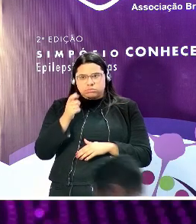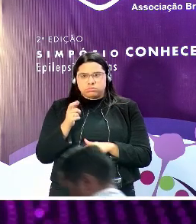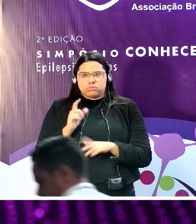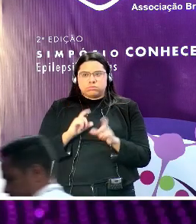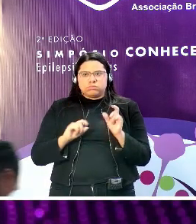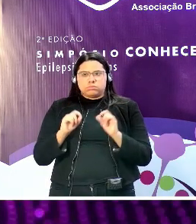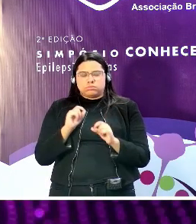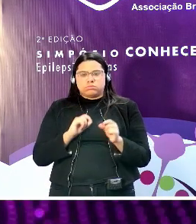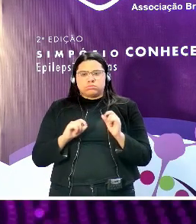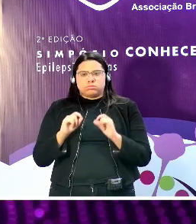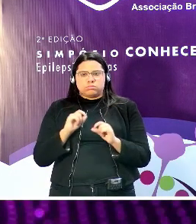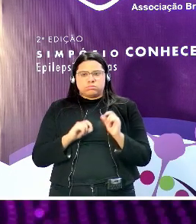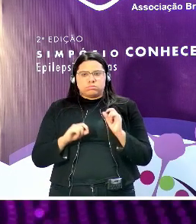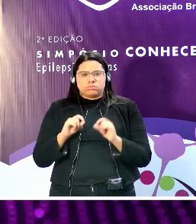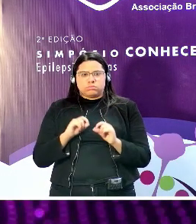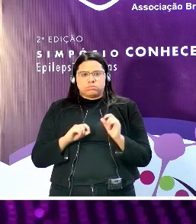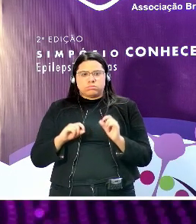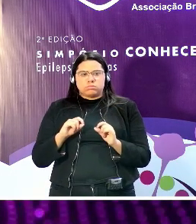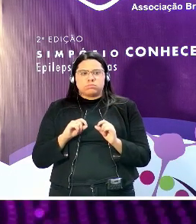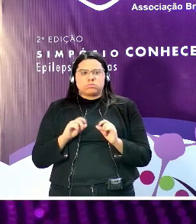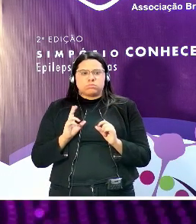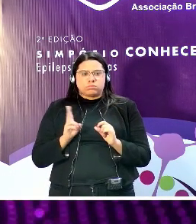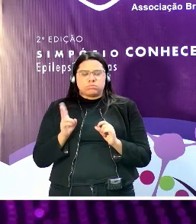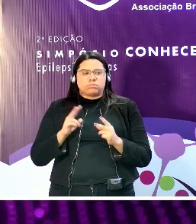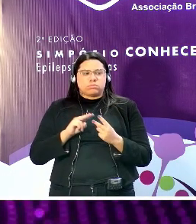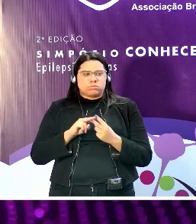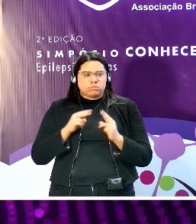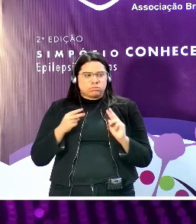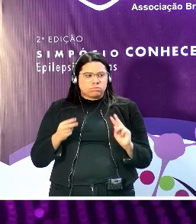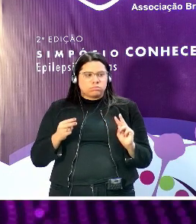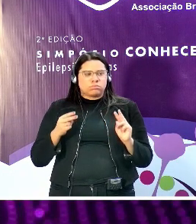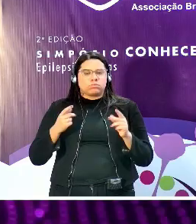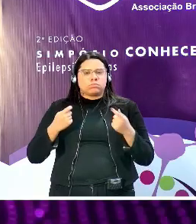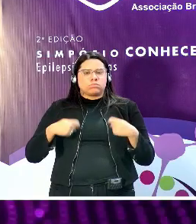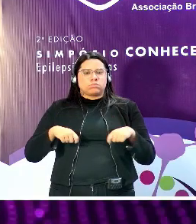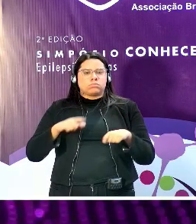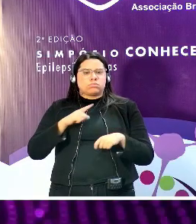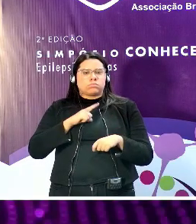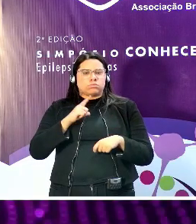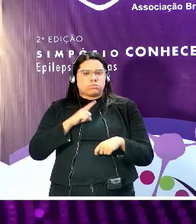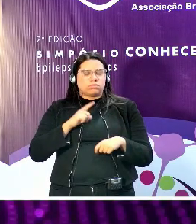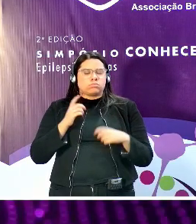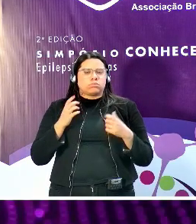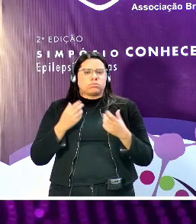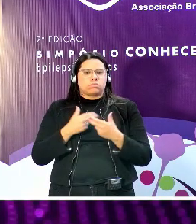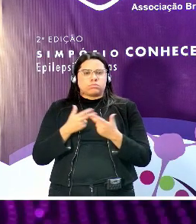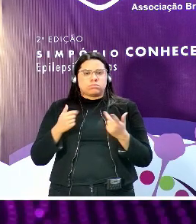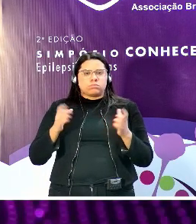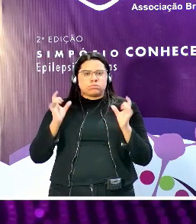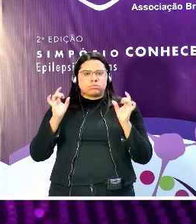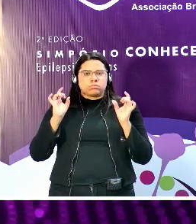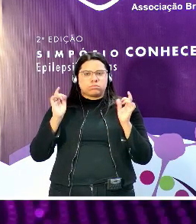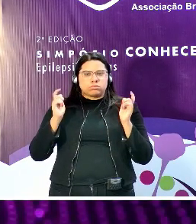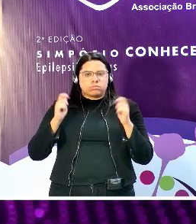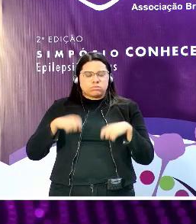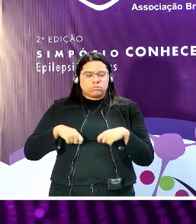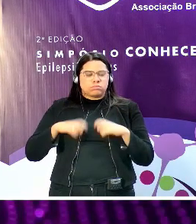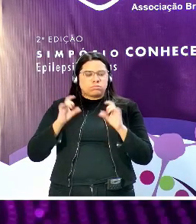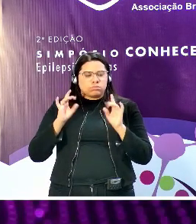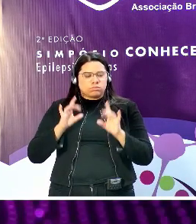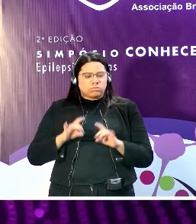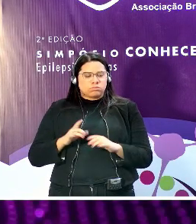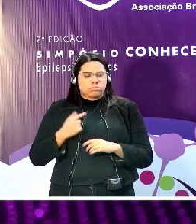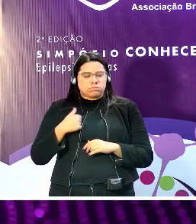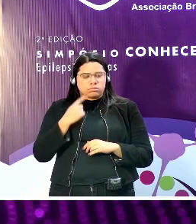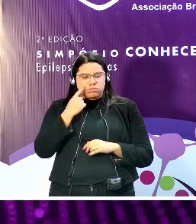é que toda essa ideologia genética precisa ter algo específico para criar essa hipersincronia. Tem uma